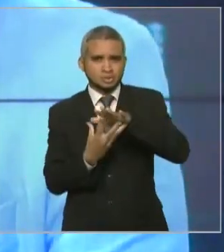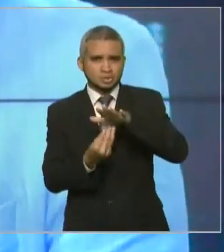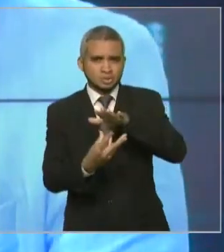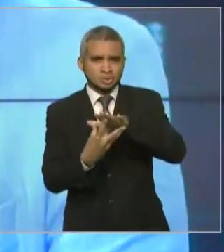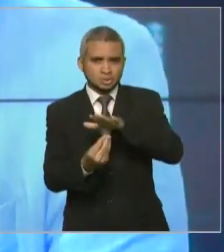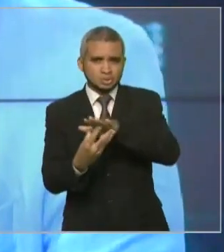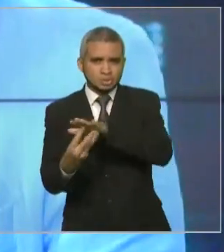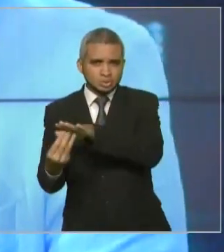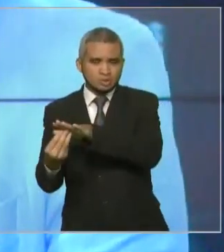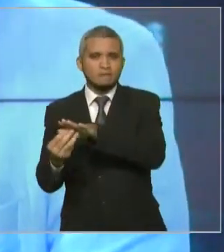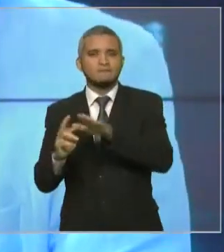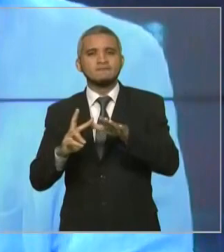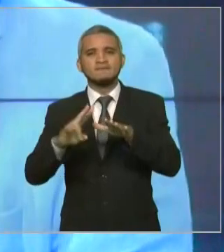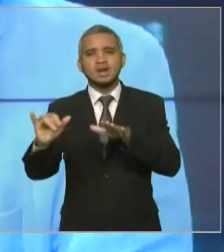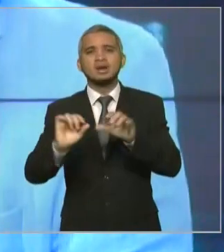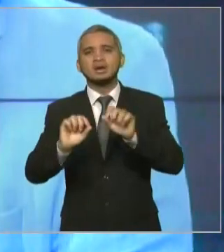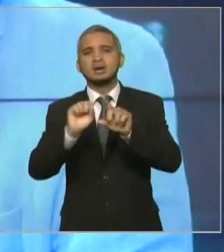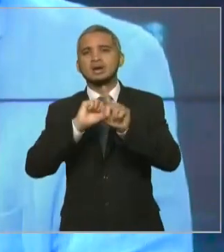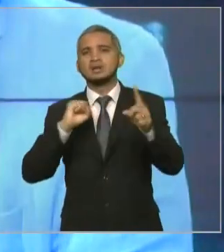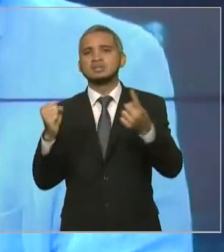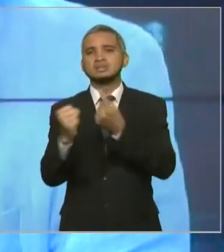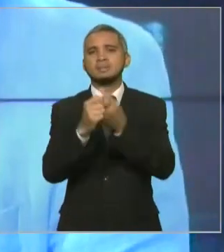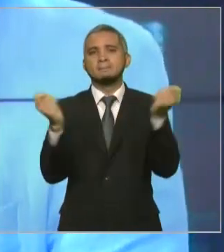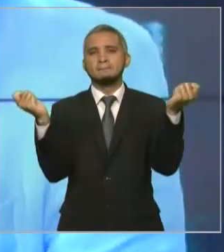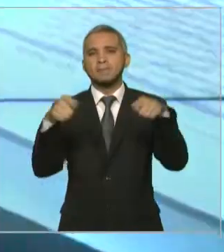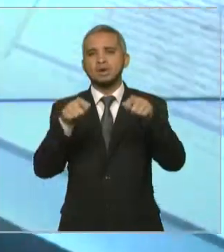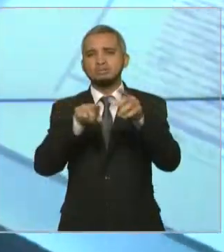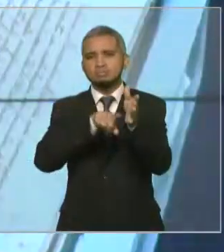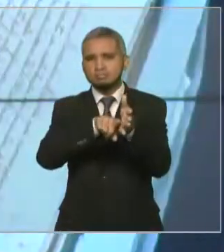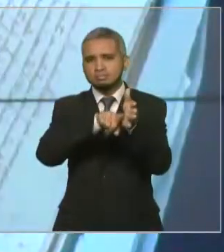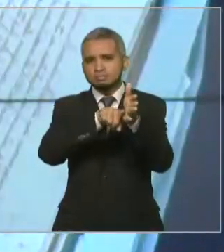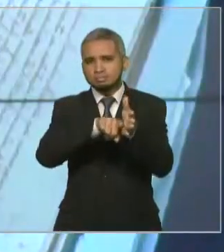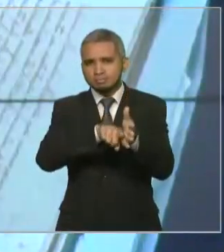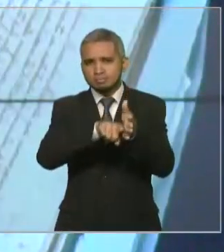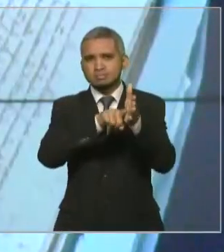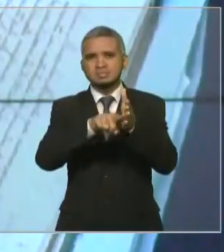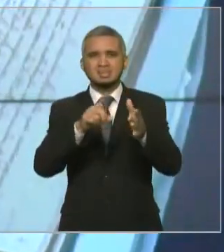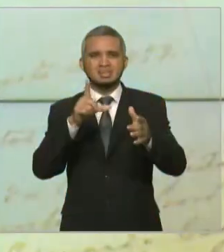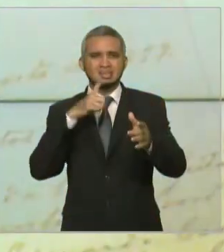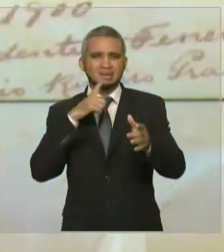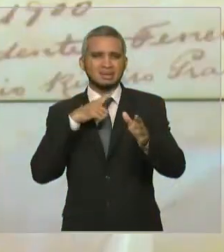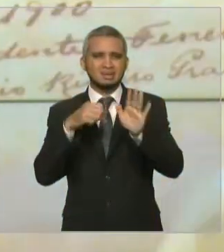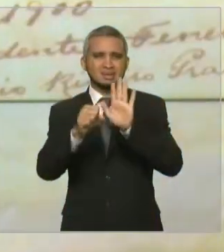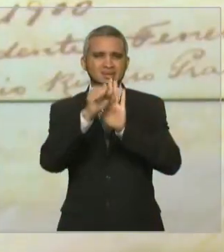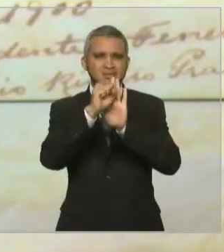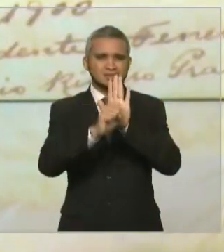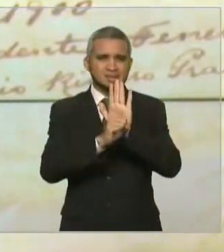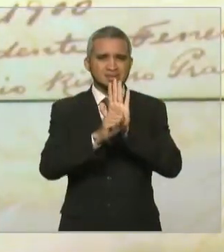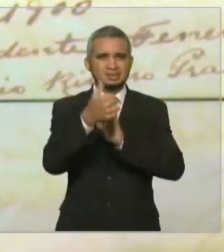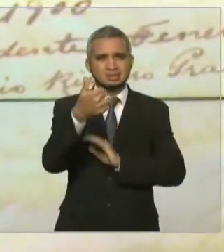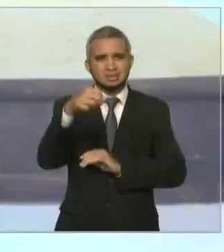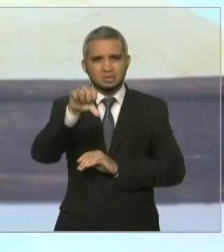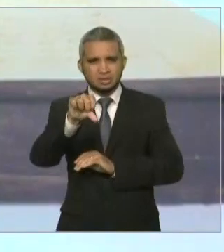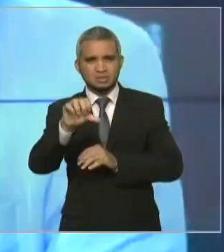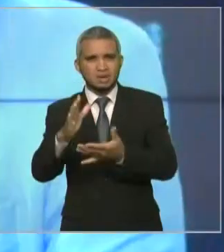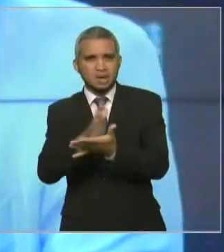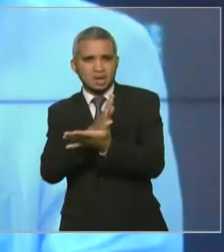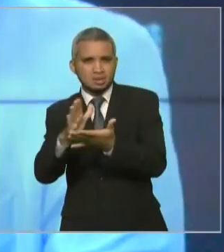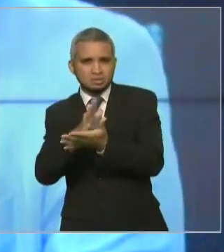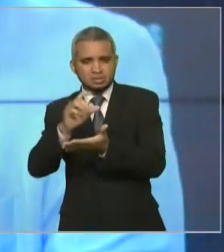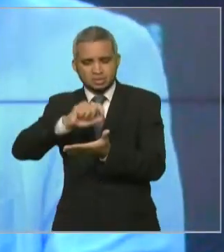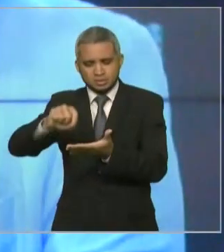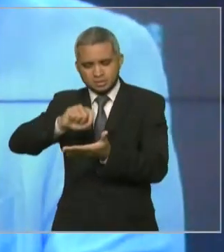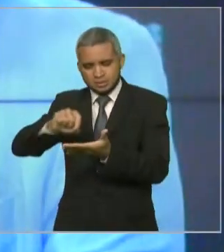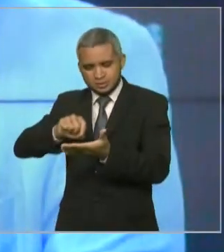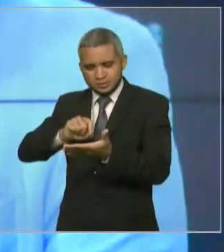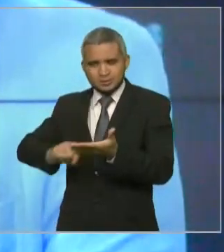ficar à disposição da sociedade. Leis muito antigas, do final do século XIX, algumas escritas à mão, documentos históricos,